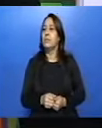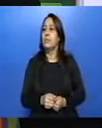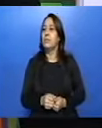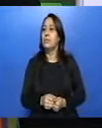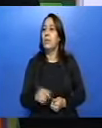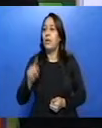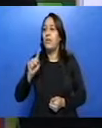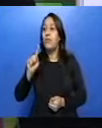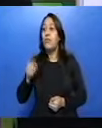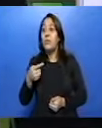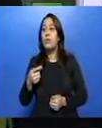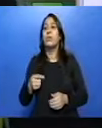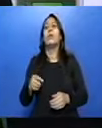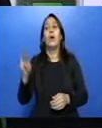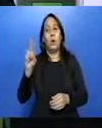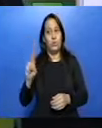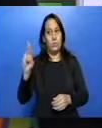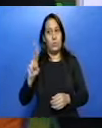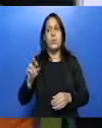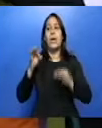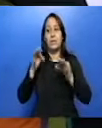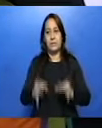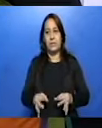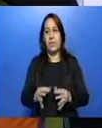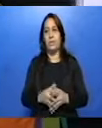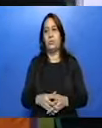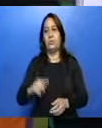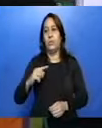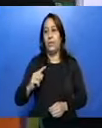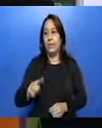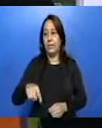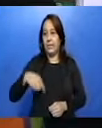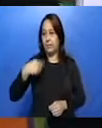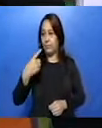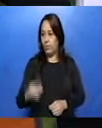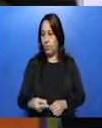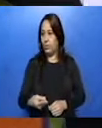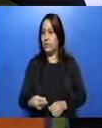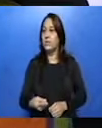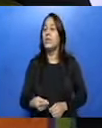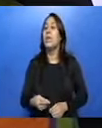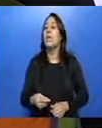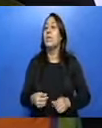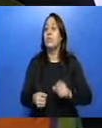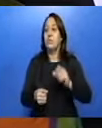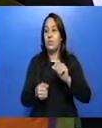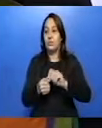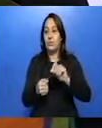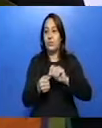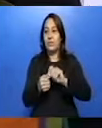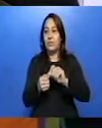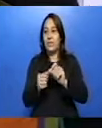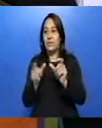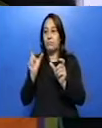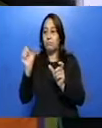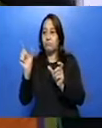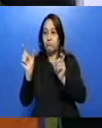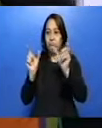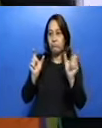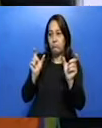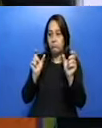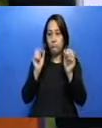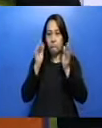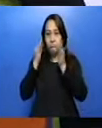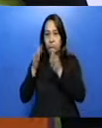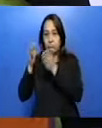a vírgula. Tá certo? E depois vocês vão encaixar o nome dessas palavras